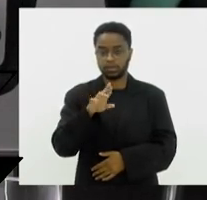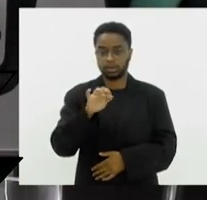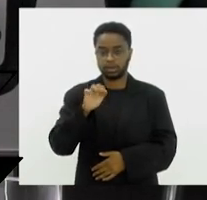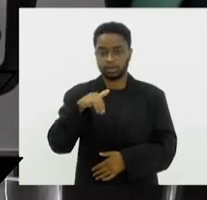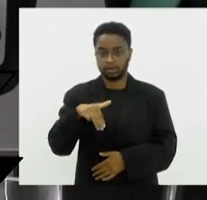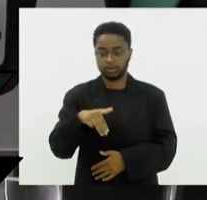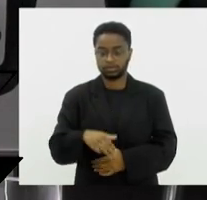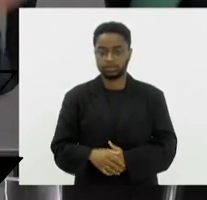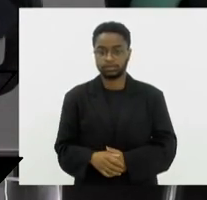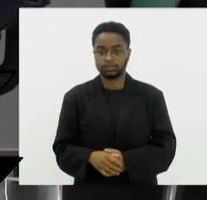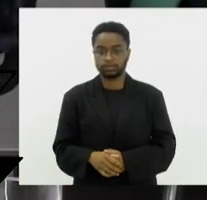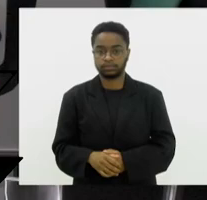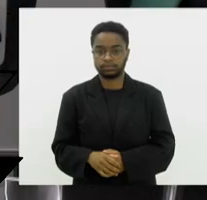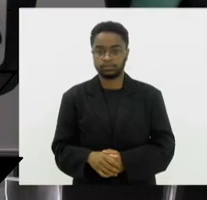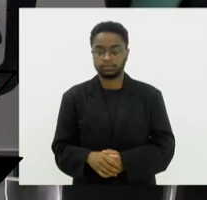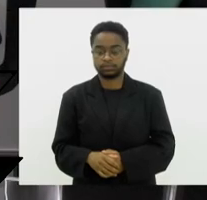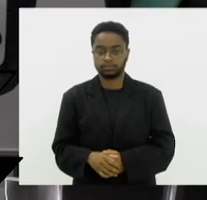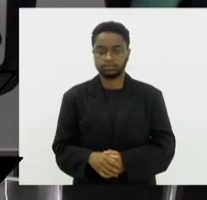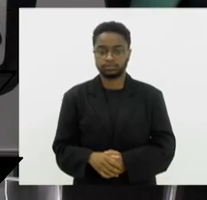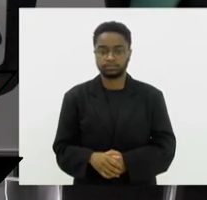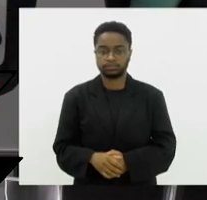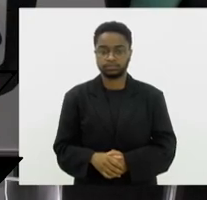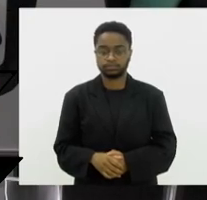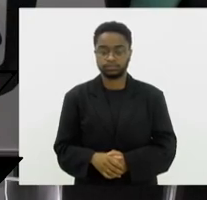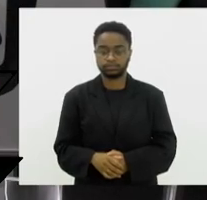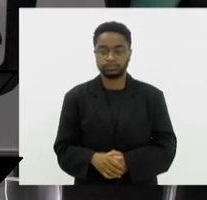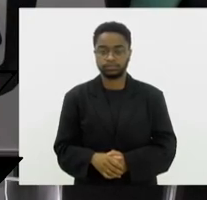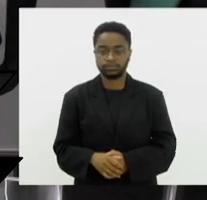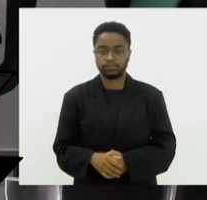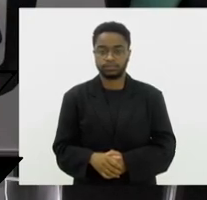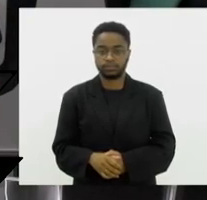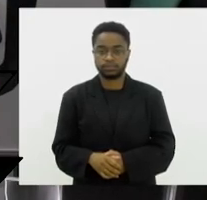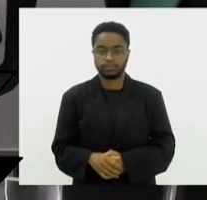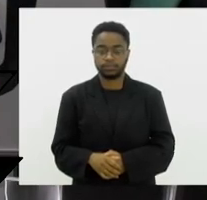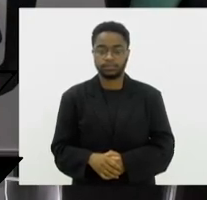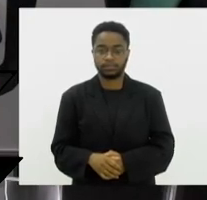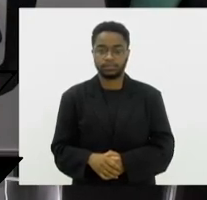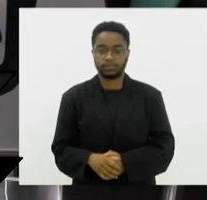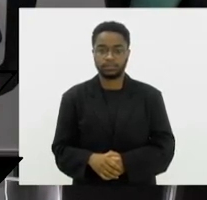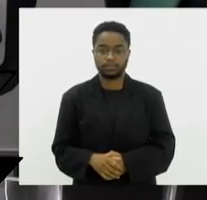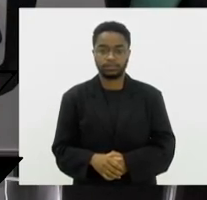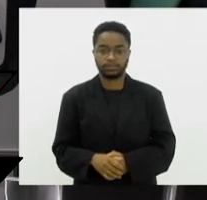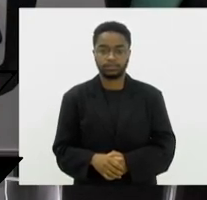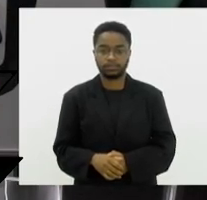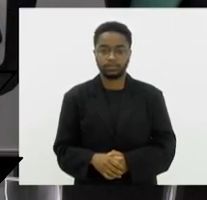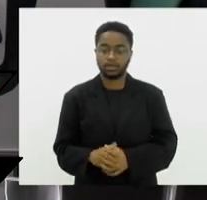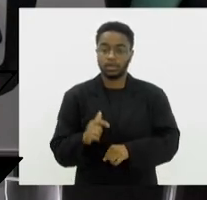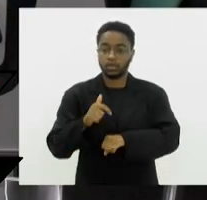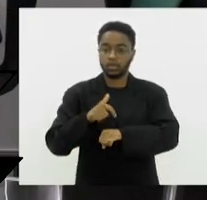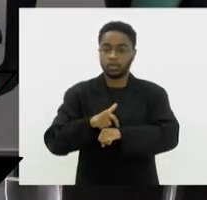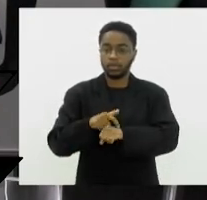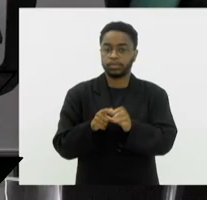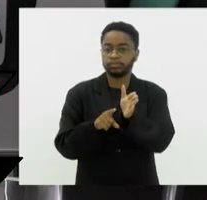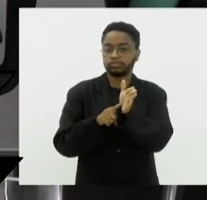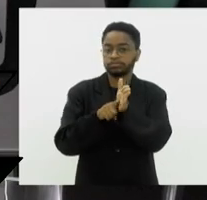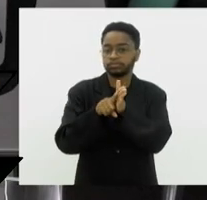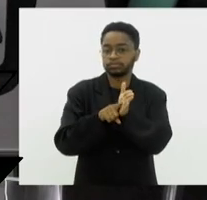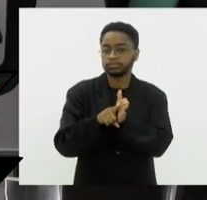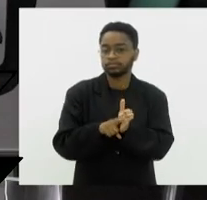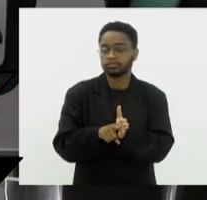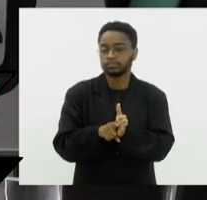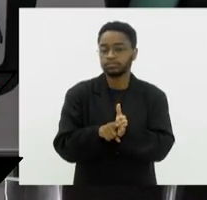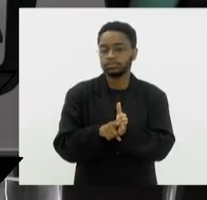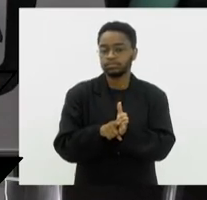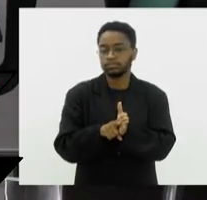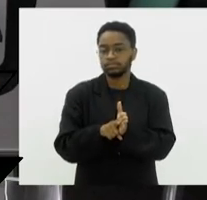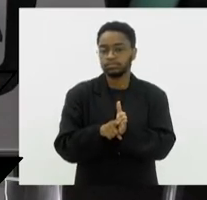nosso douto Fernando Amorim, que na sua consulta, o senhor, na